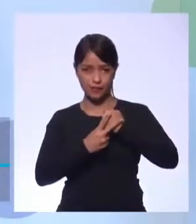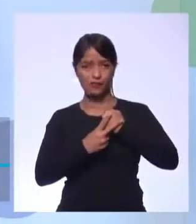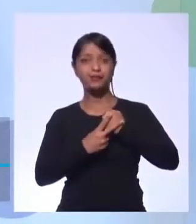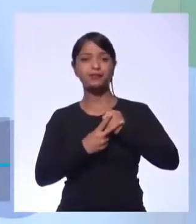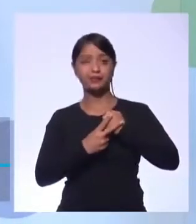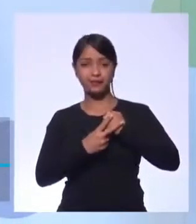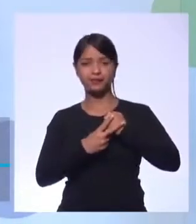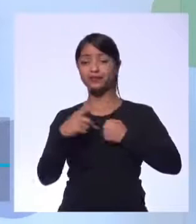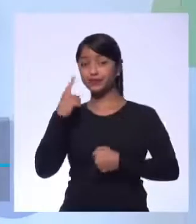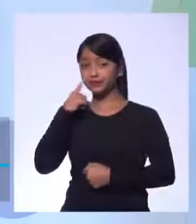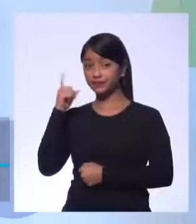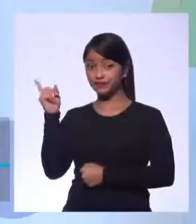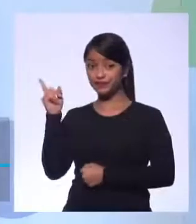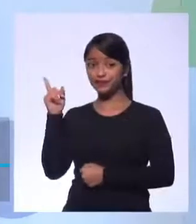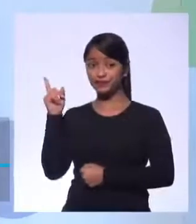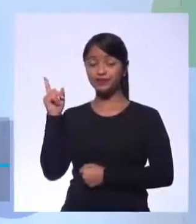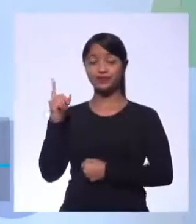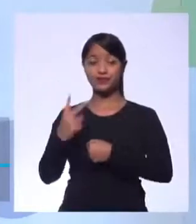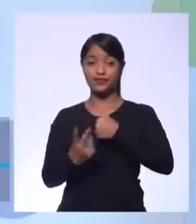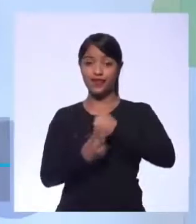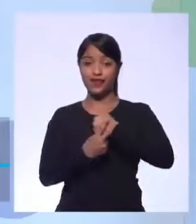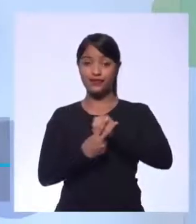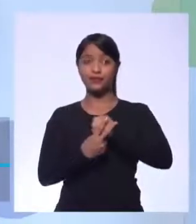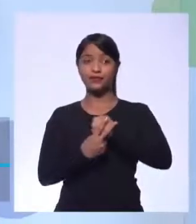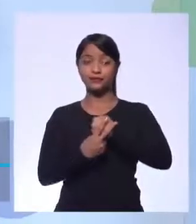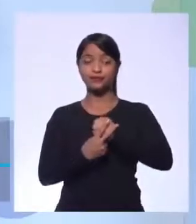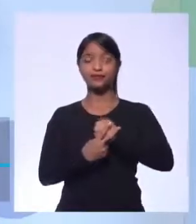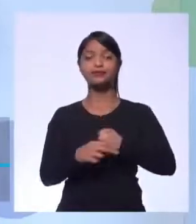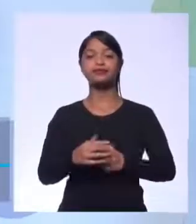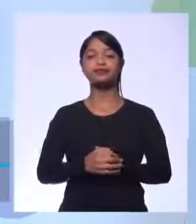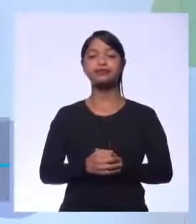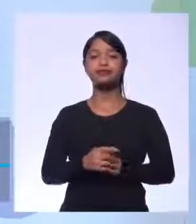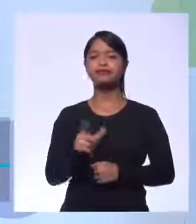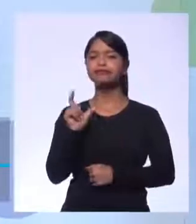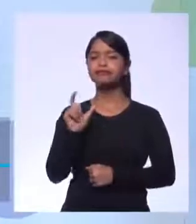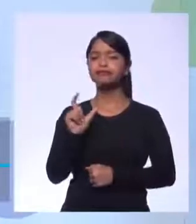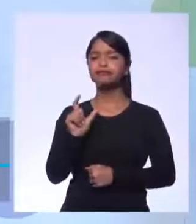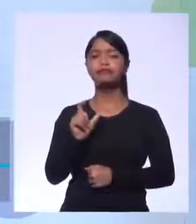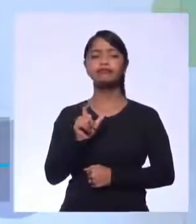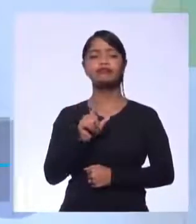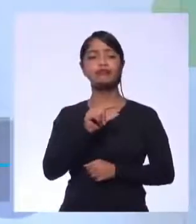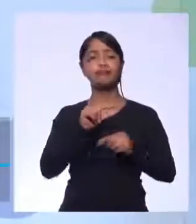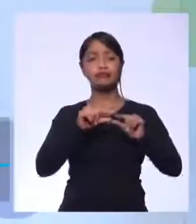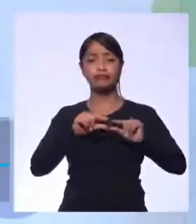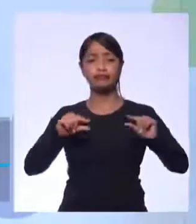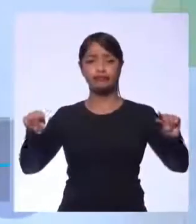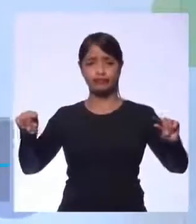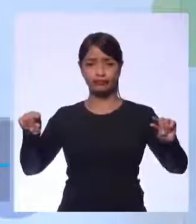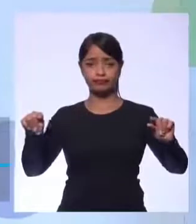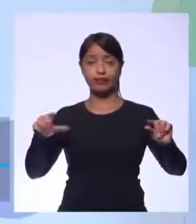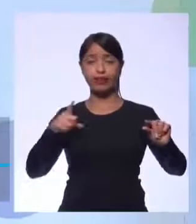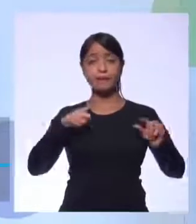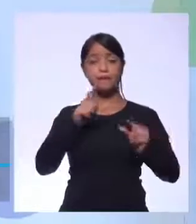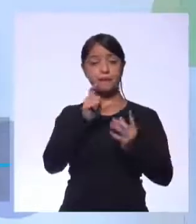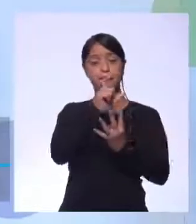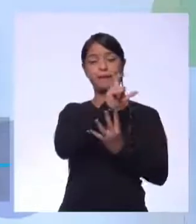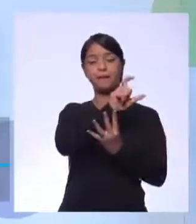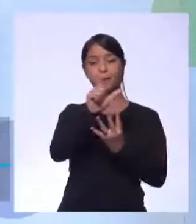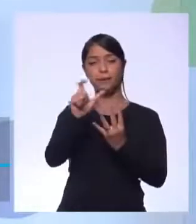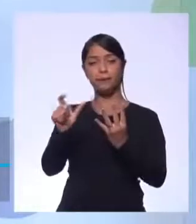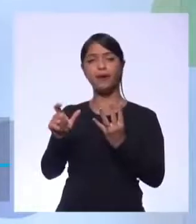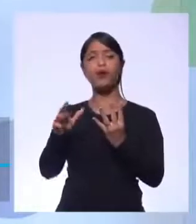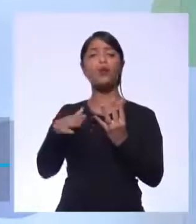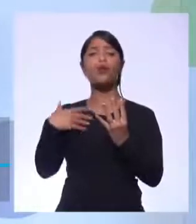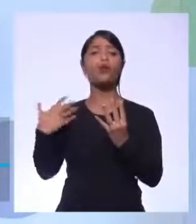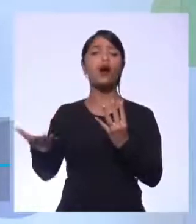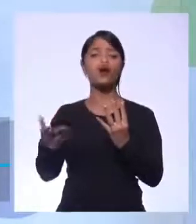é o centro, não é? Quando eu falo até que, escuta qual dessas 4 palavras aqui que traz o